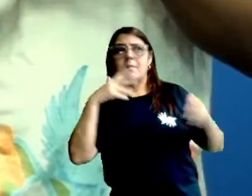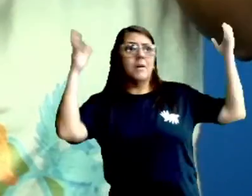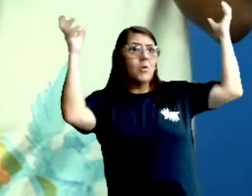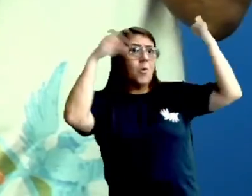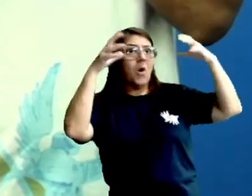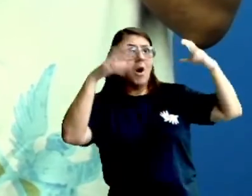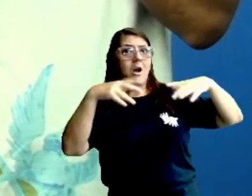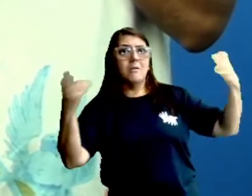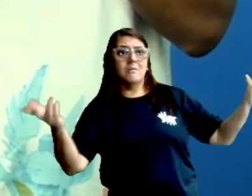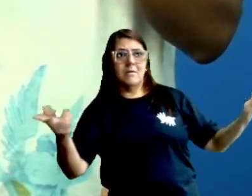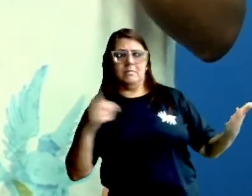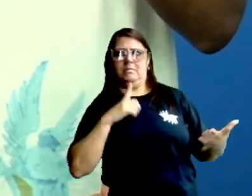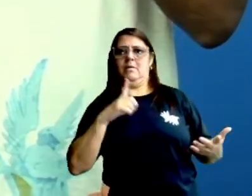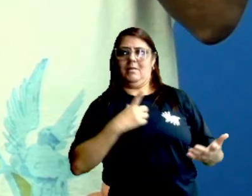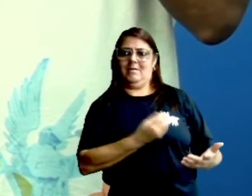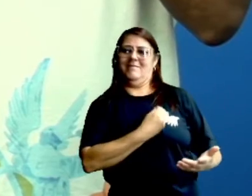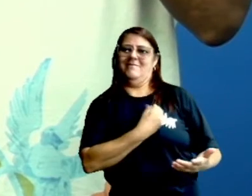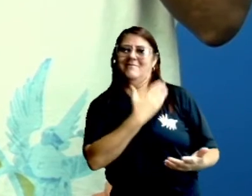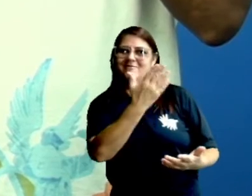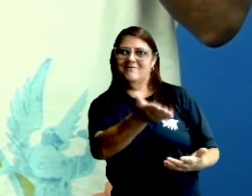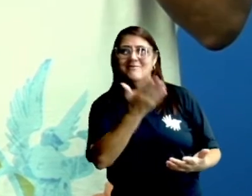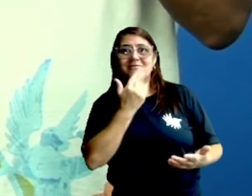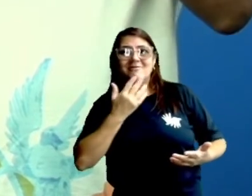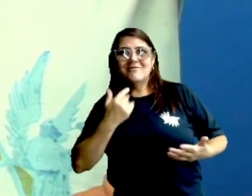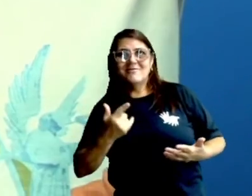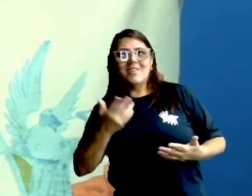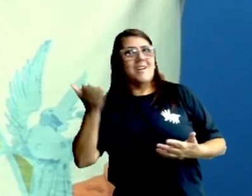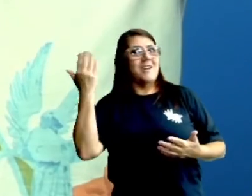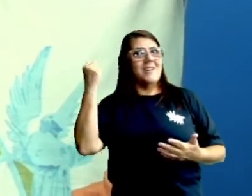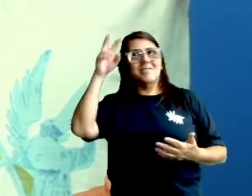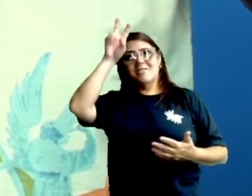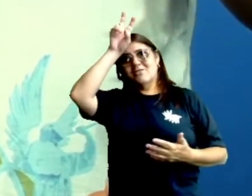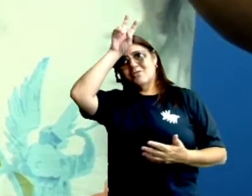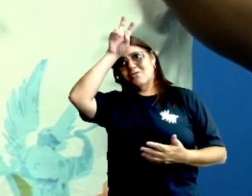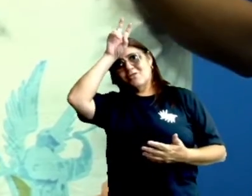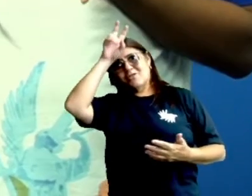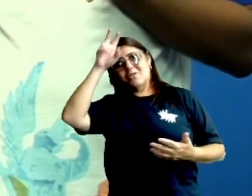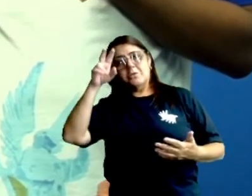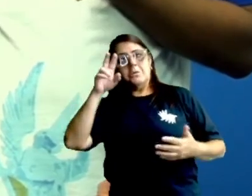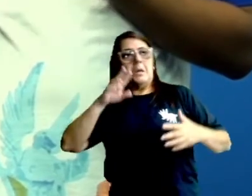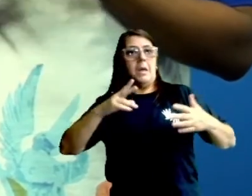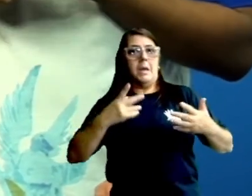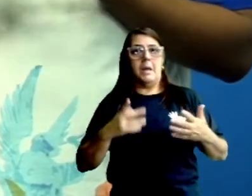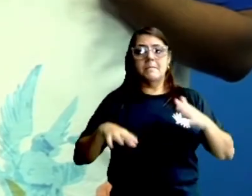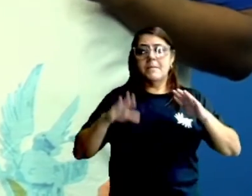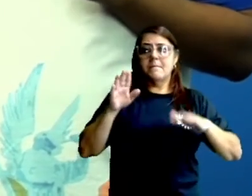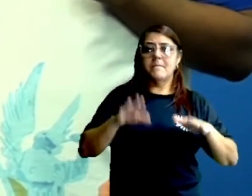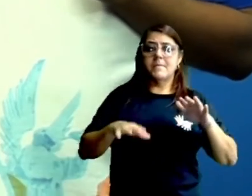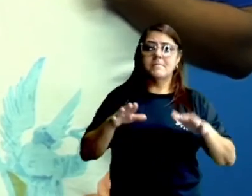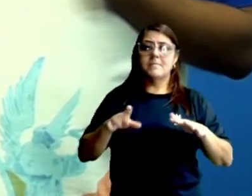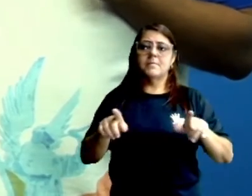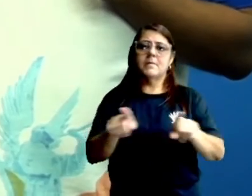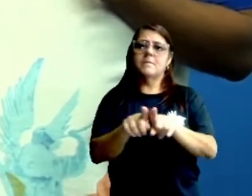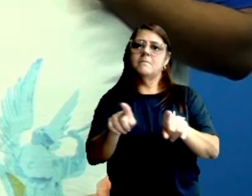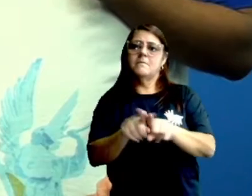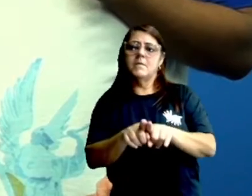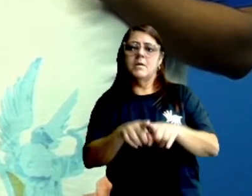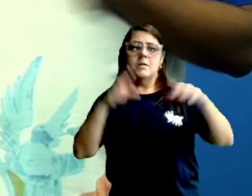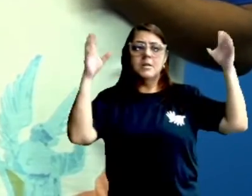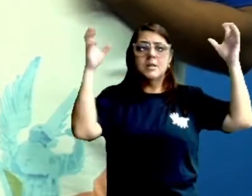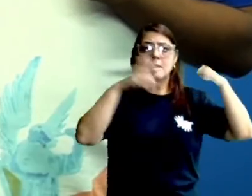alimentos né Afinal de contas gente lá no Egito ele depende dessas cheia É mas ele também aprendeu